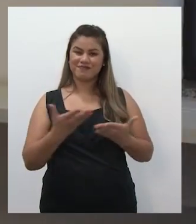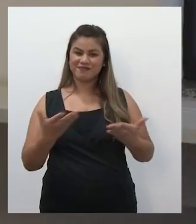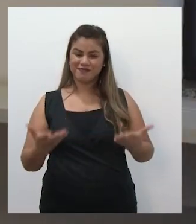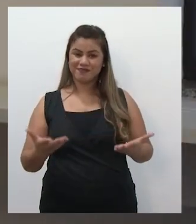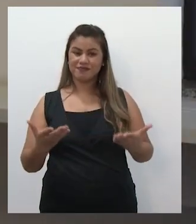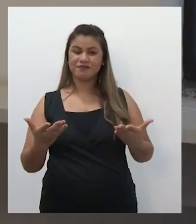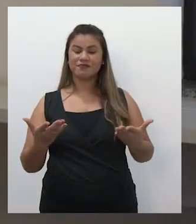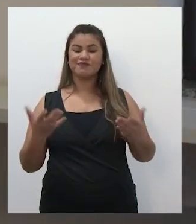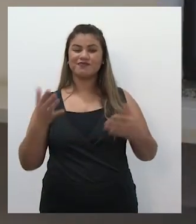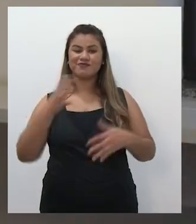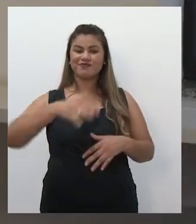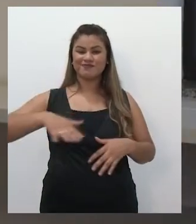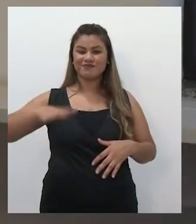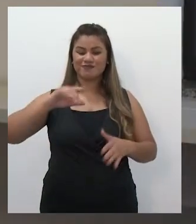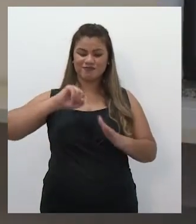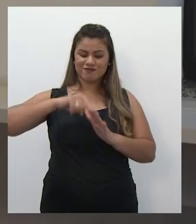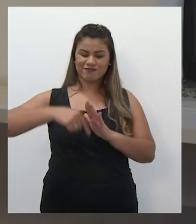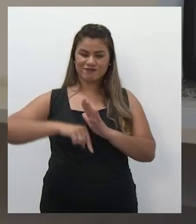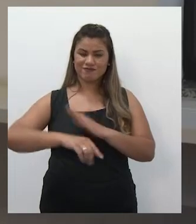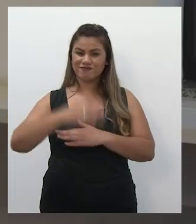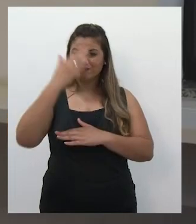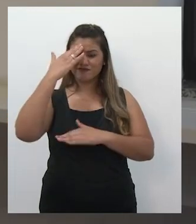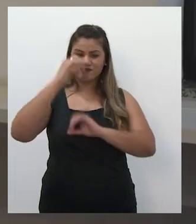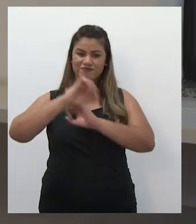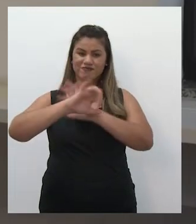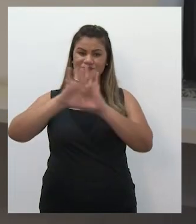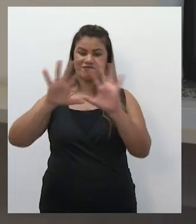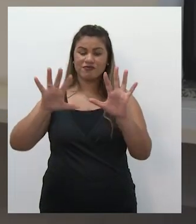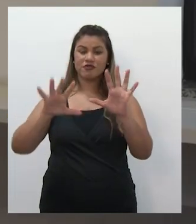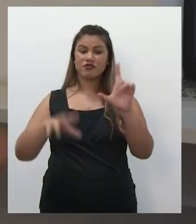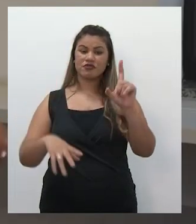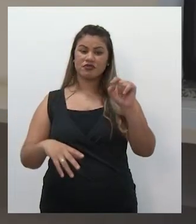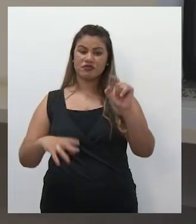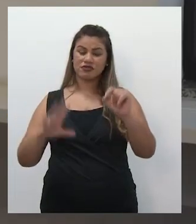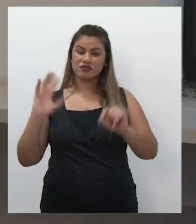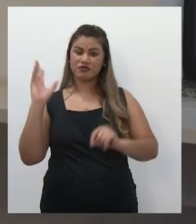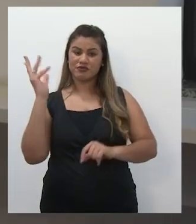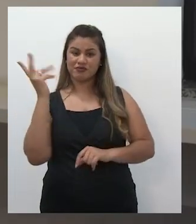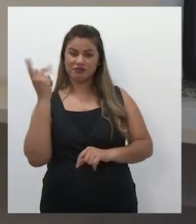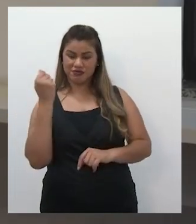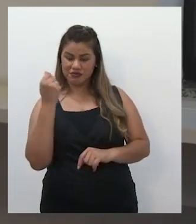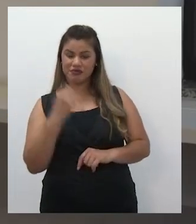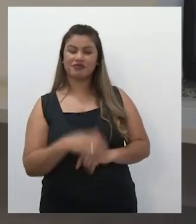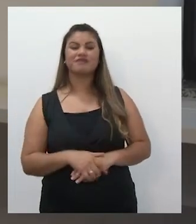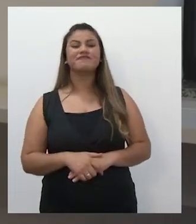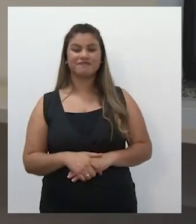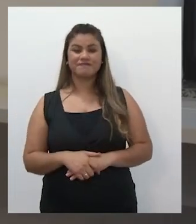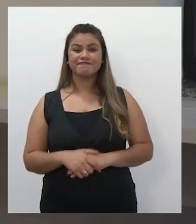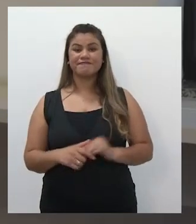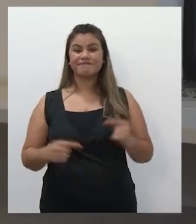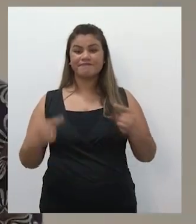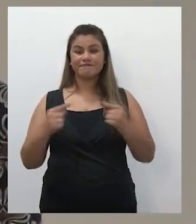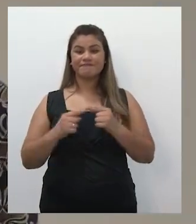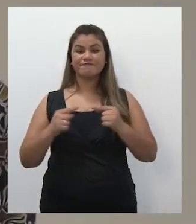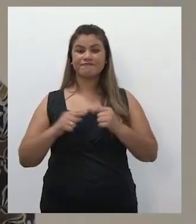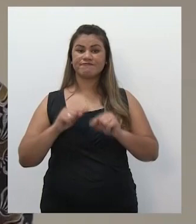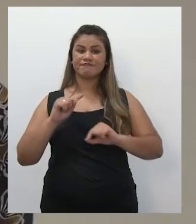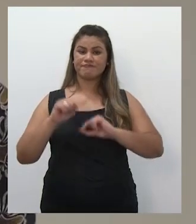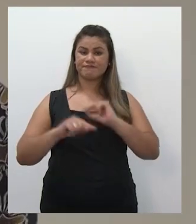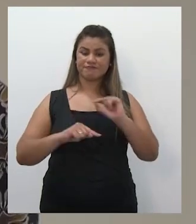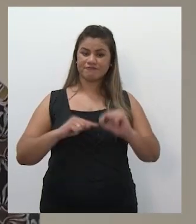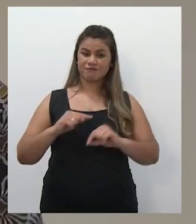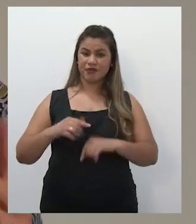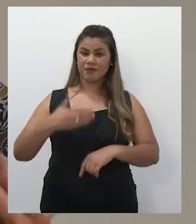possam mergulhar, compreender bem essas 10 competências e possam efetivamente encontrar a